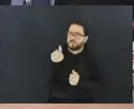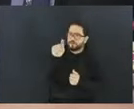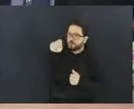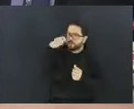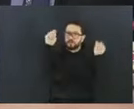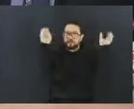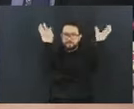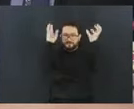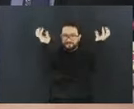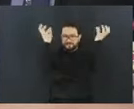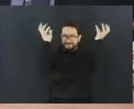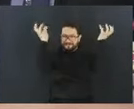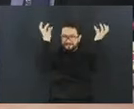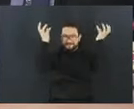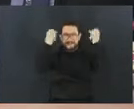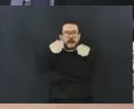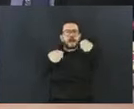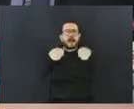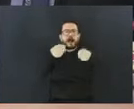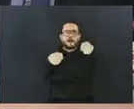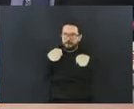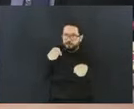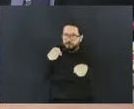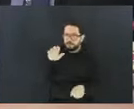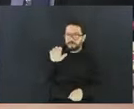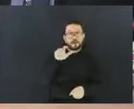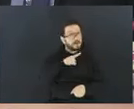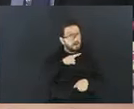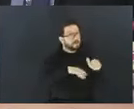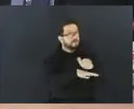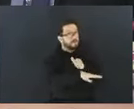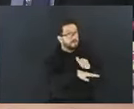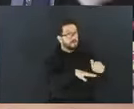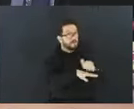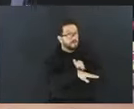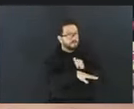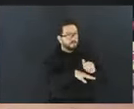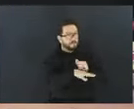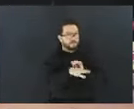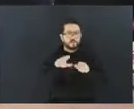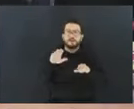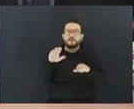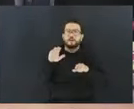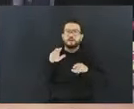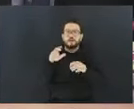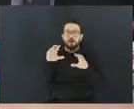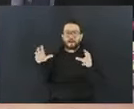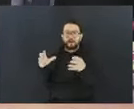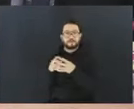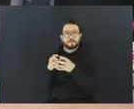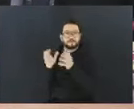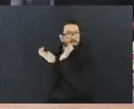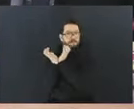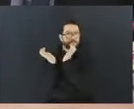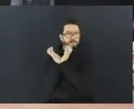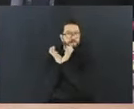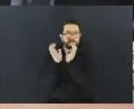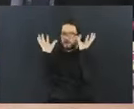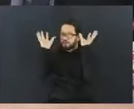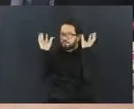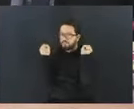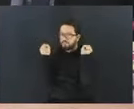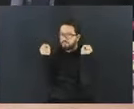nós temos algumas estratégias. Em algumas regiões, né, as equipes táticas, elas andam com o giroflex apagado. Que o